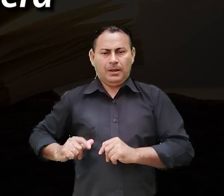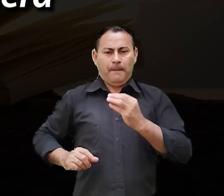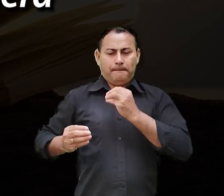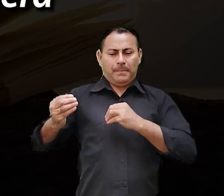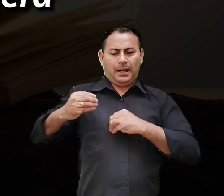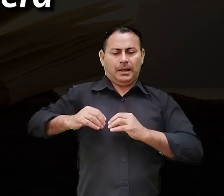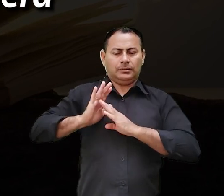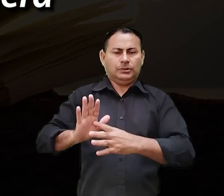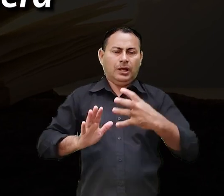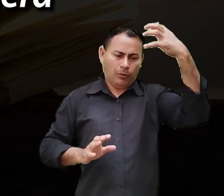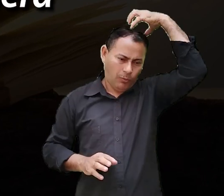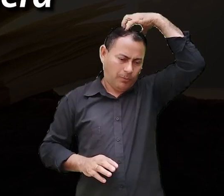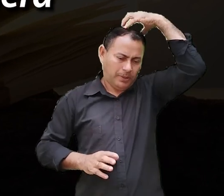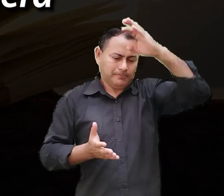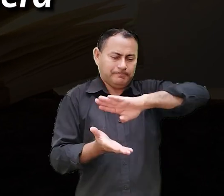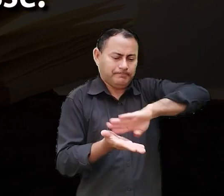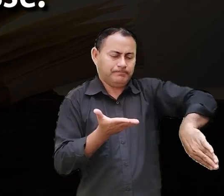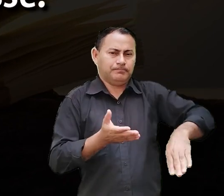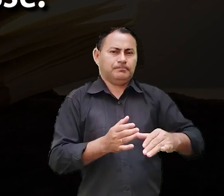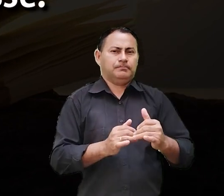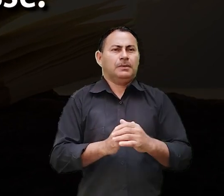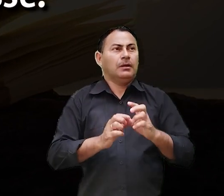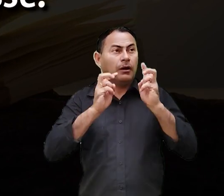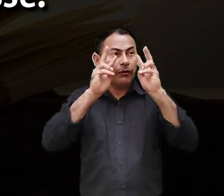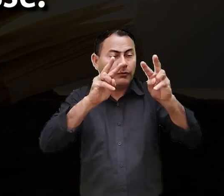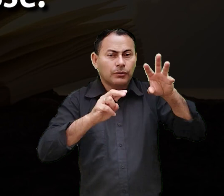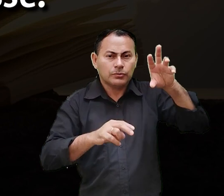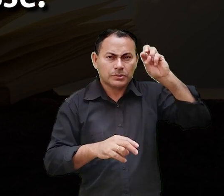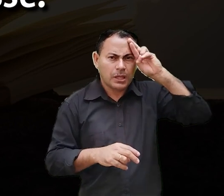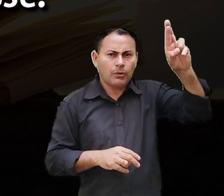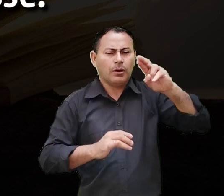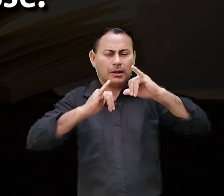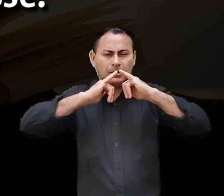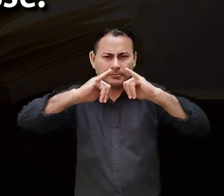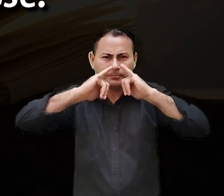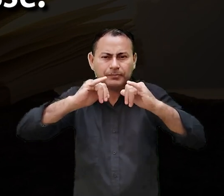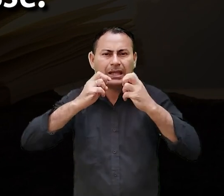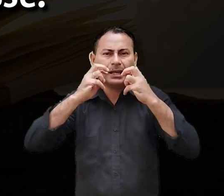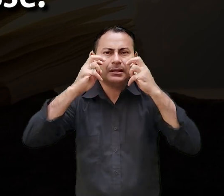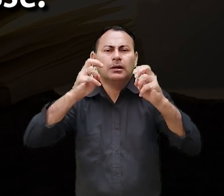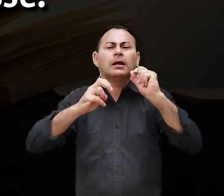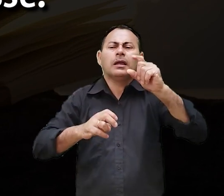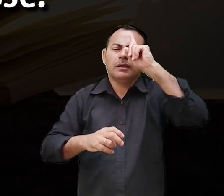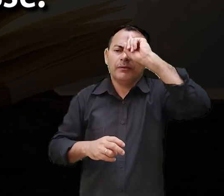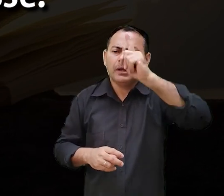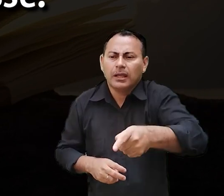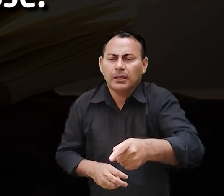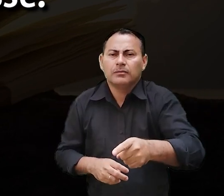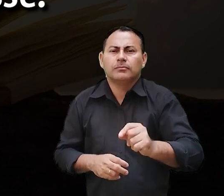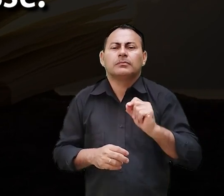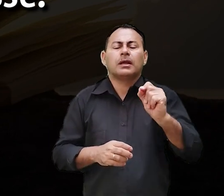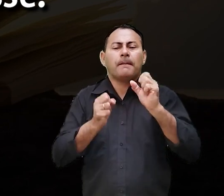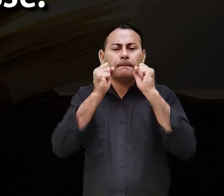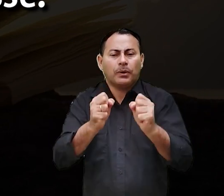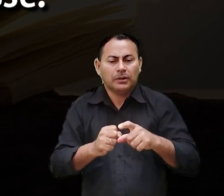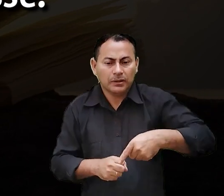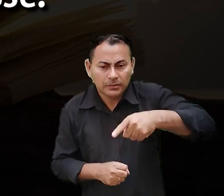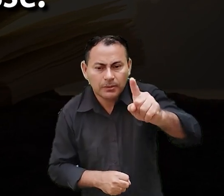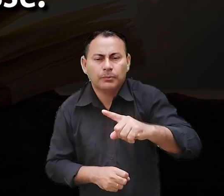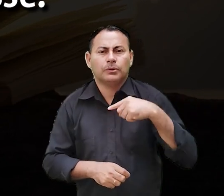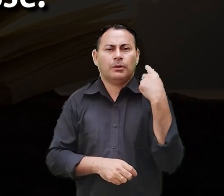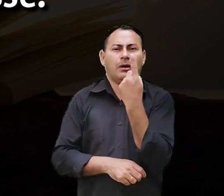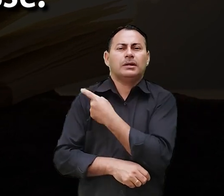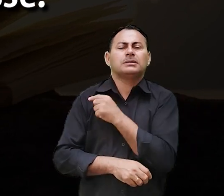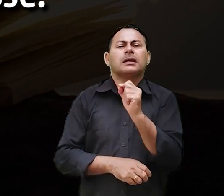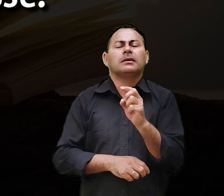o seu pecado será perdoado então ouvi o senhor com clamando a quem enviarei quem poderá